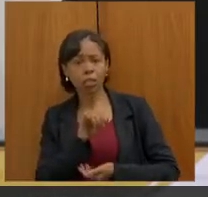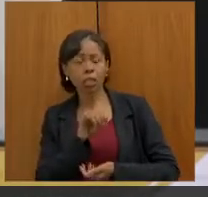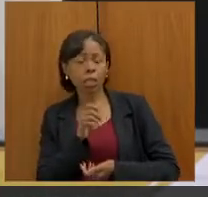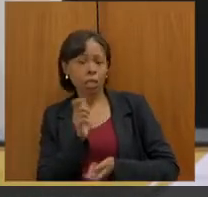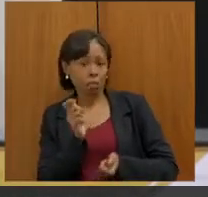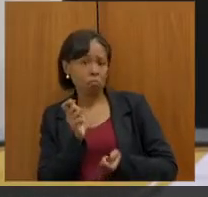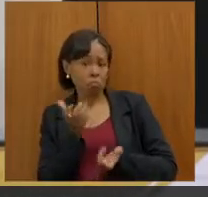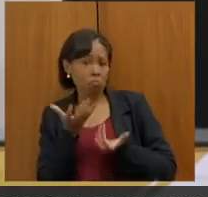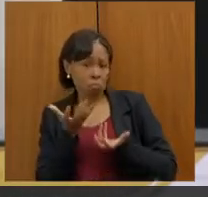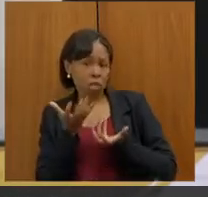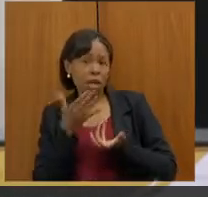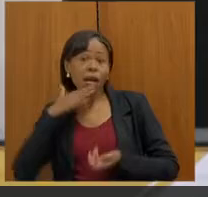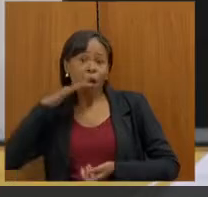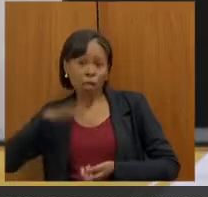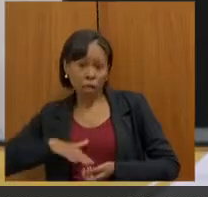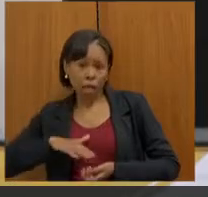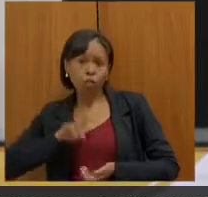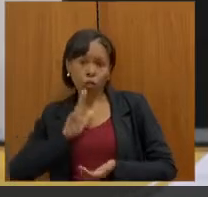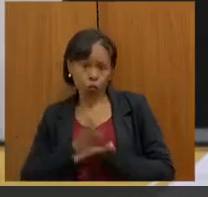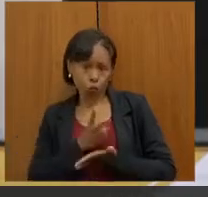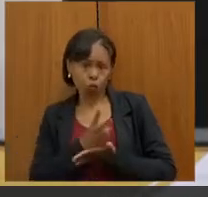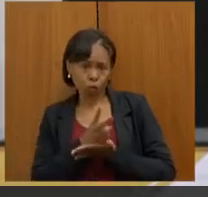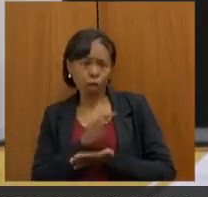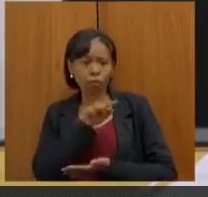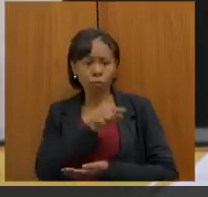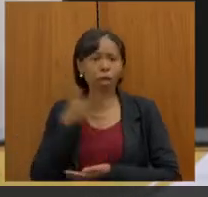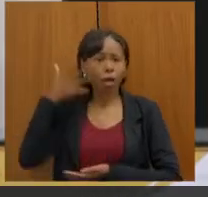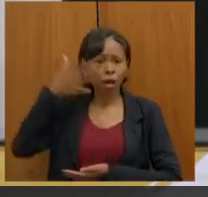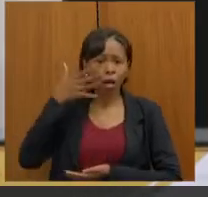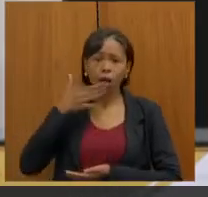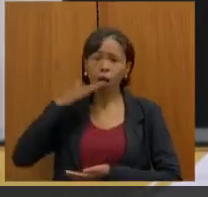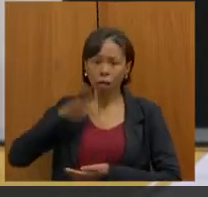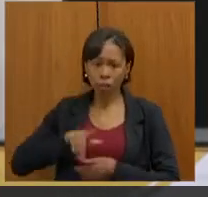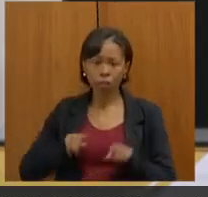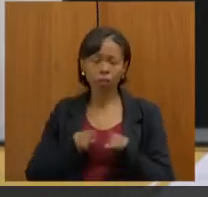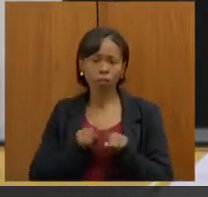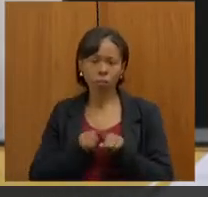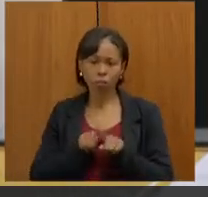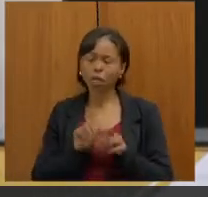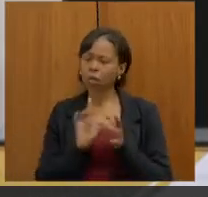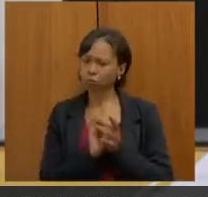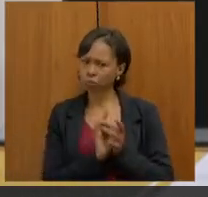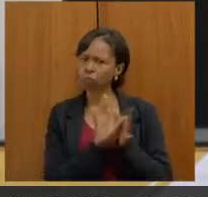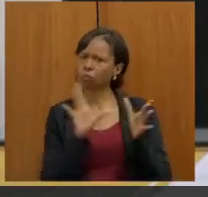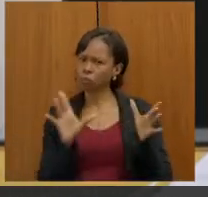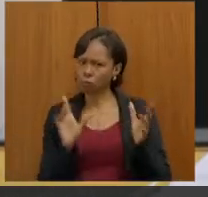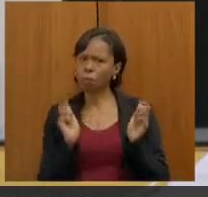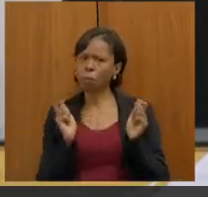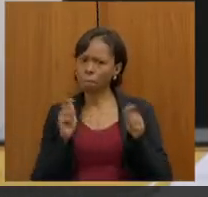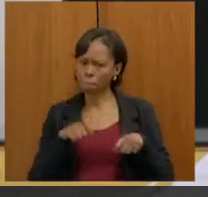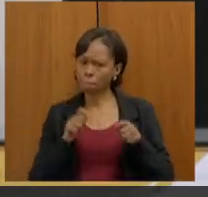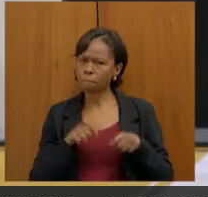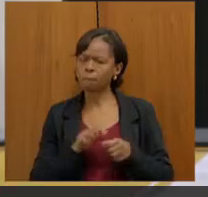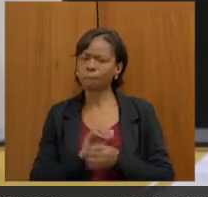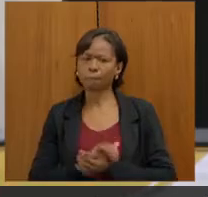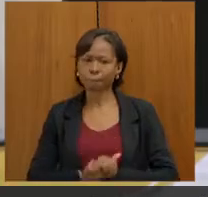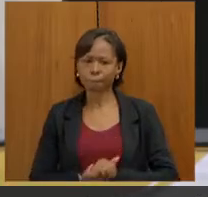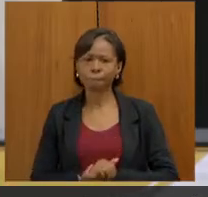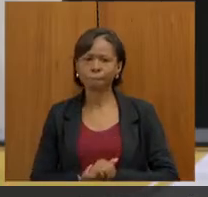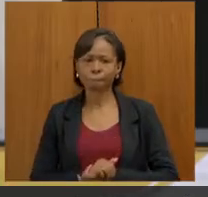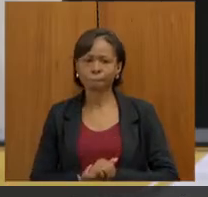conosco aqui hoje na parte da tarde quiser fazer essa pronunciamento da tarde a gente abre esse espaço acho que vai enriquecer também